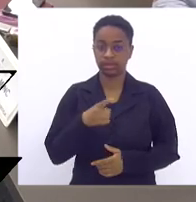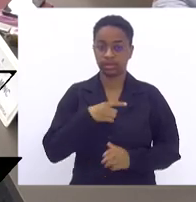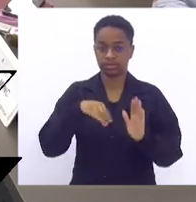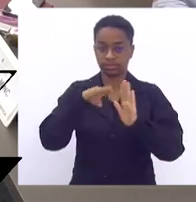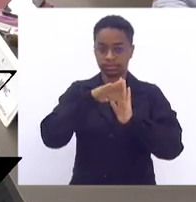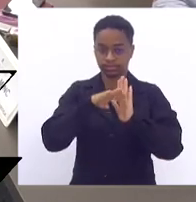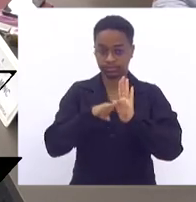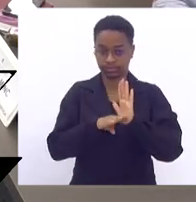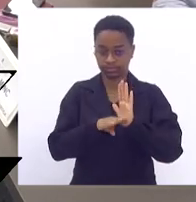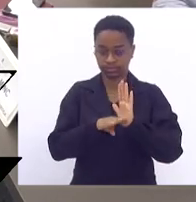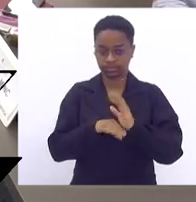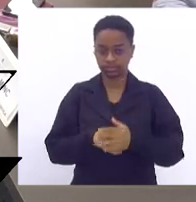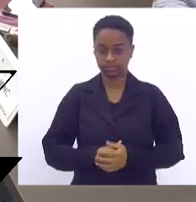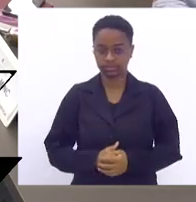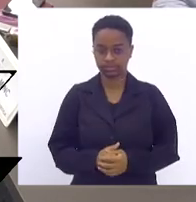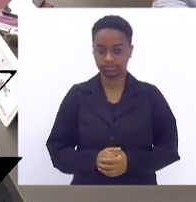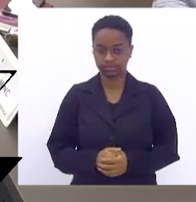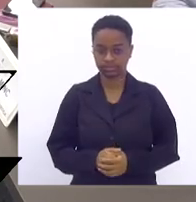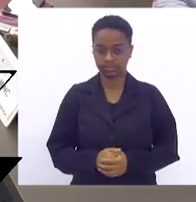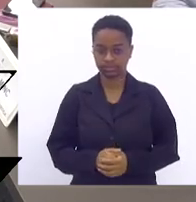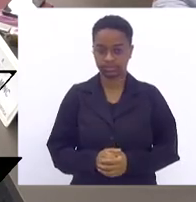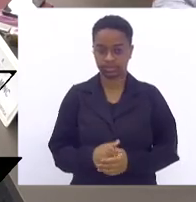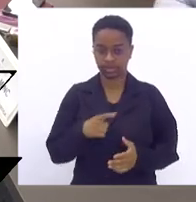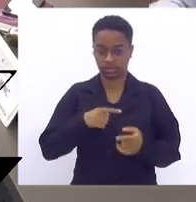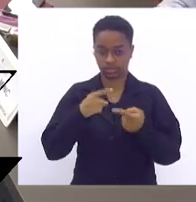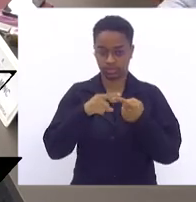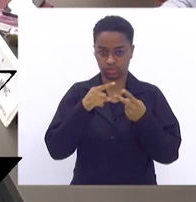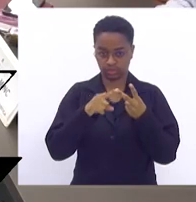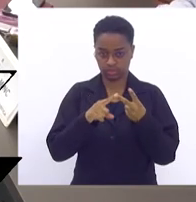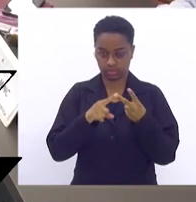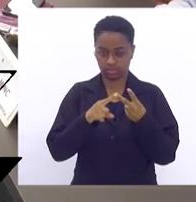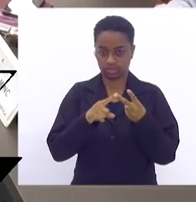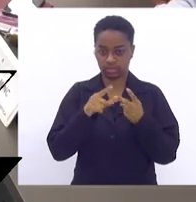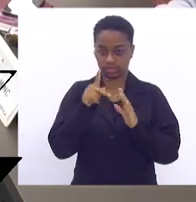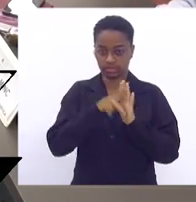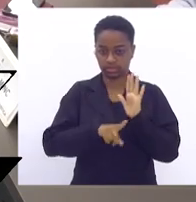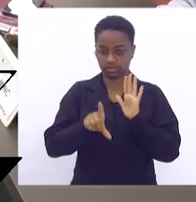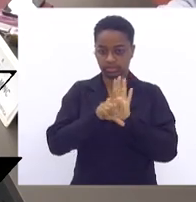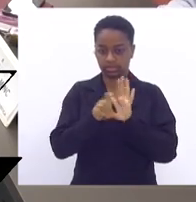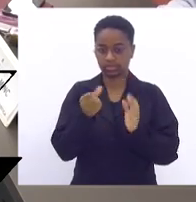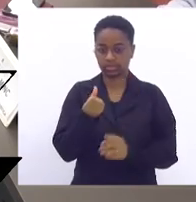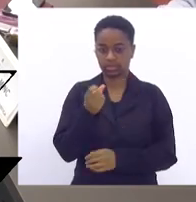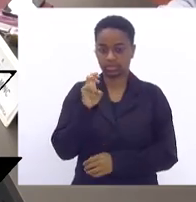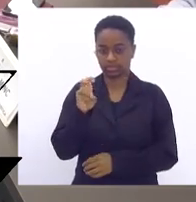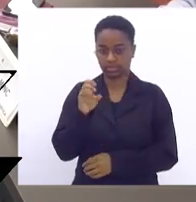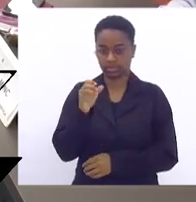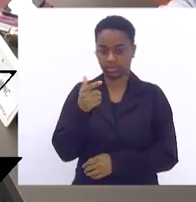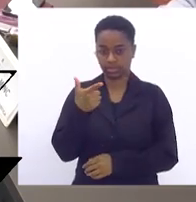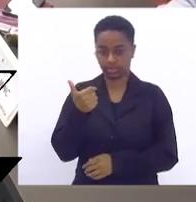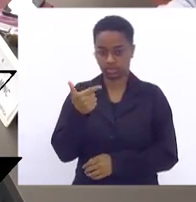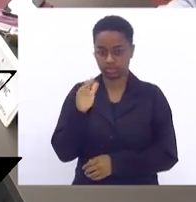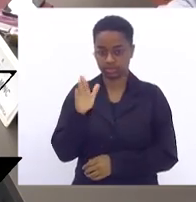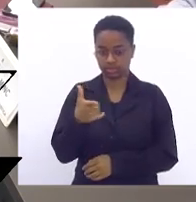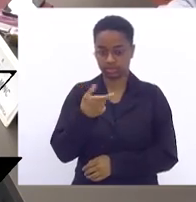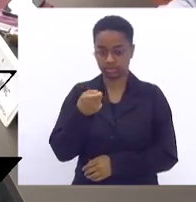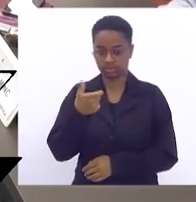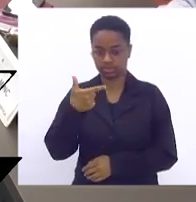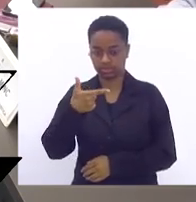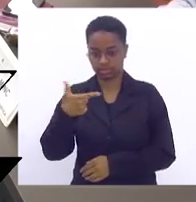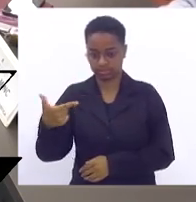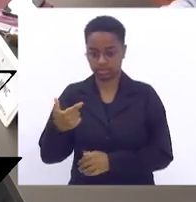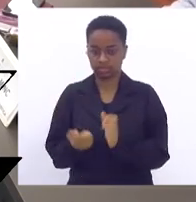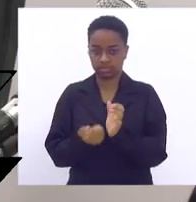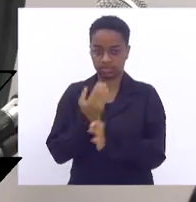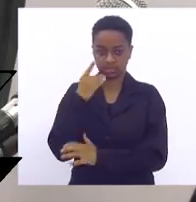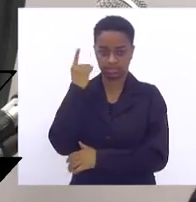ordem. Duas, na verdade. Uma é o PL 6512 de 22, de autoria do deputado Carlos